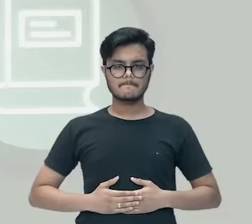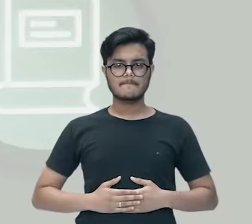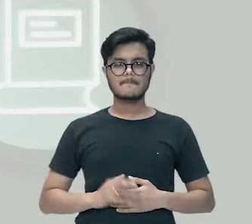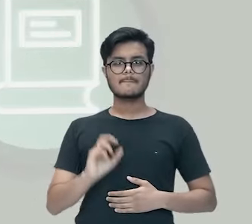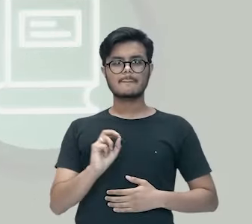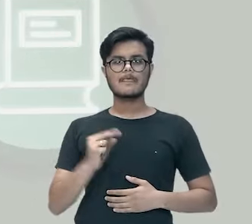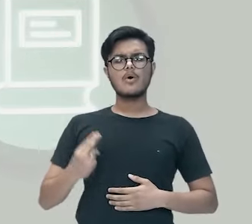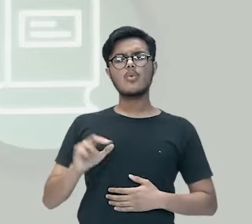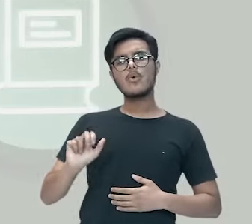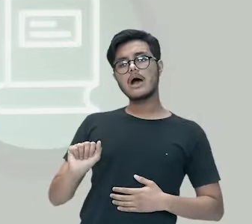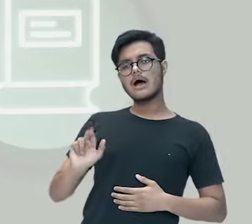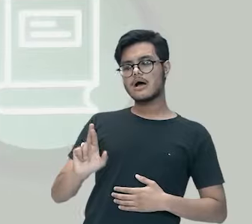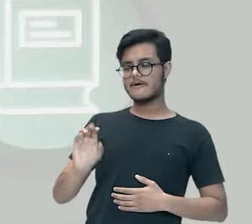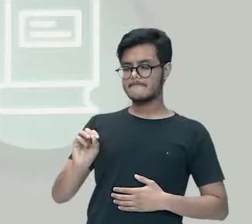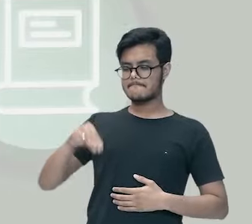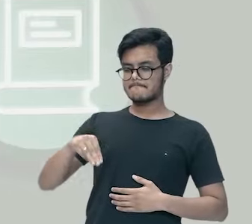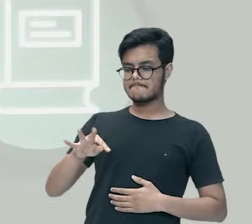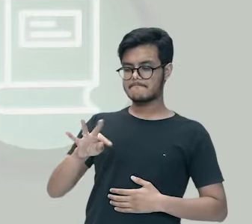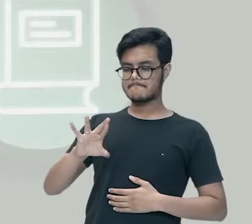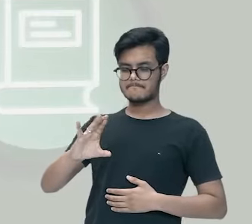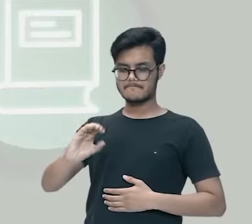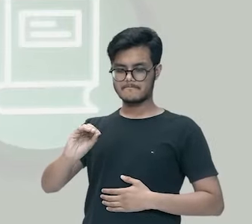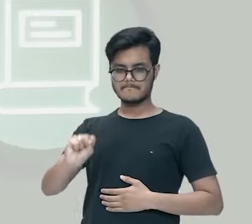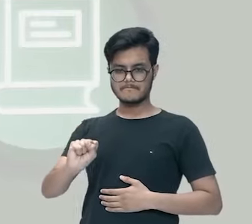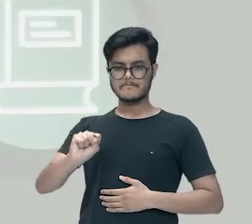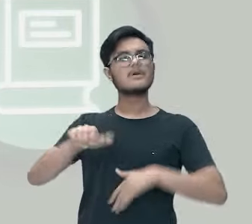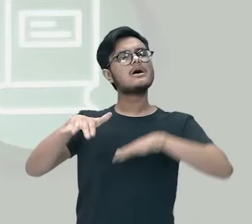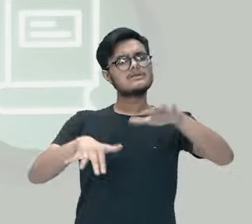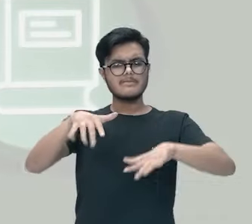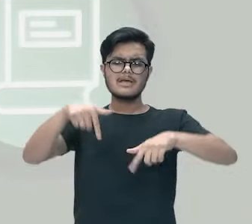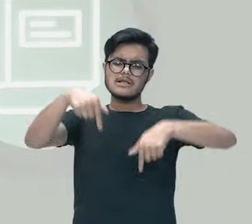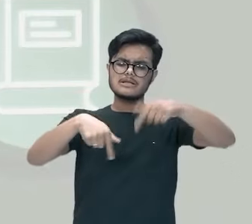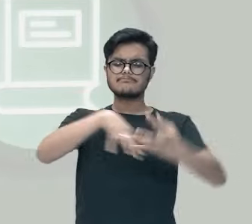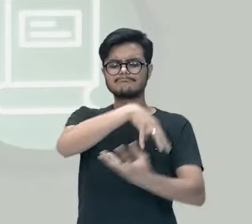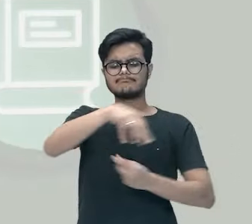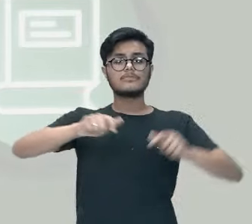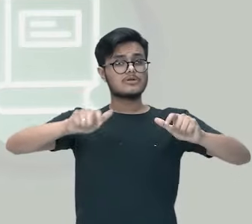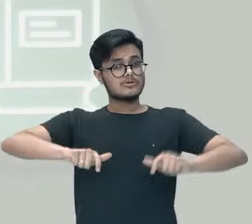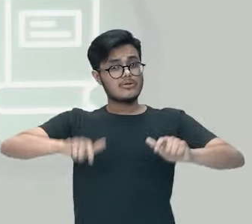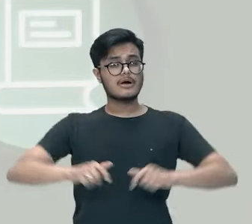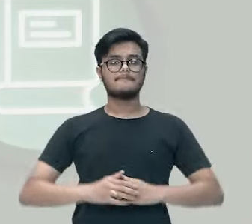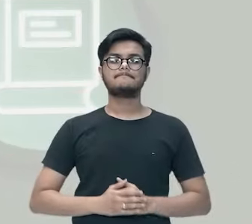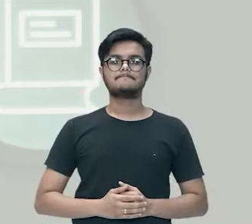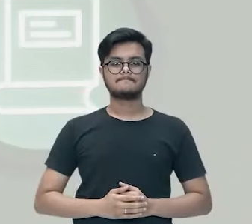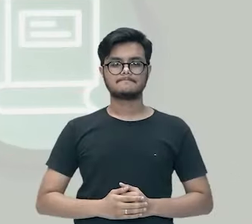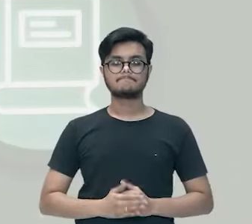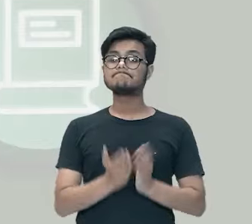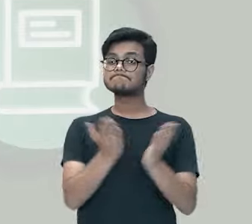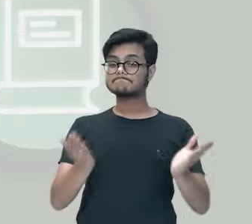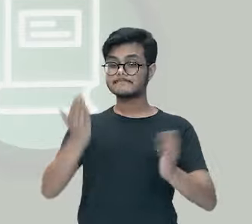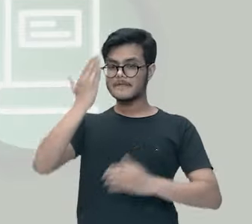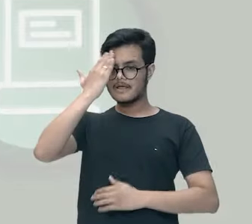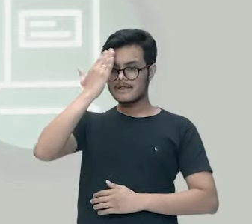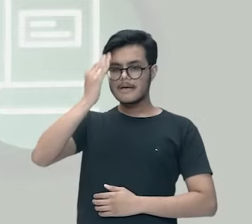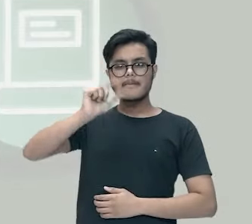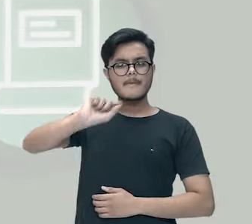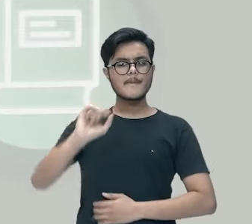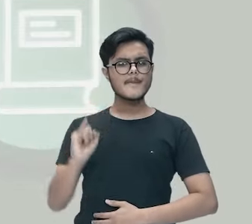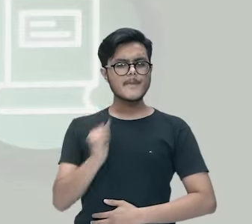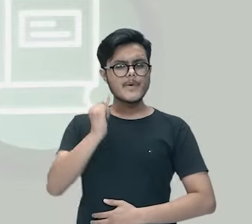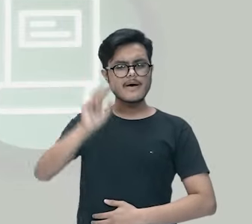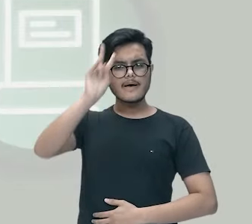aromáticos, tá? Então, dependendo ali da composição, né, da formação desse petróleo. E outra coisa importante reforçar